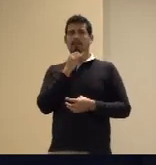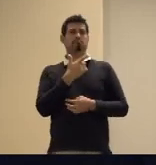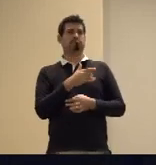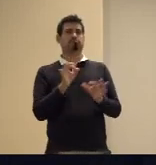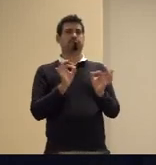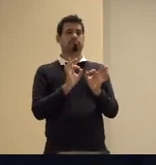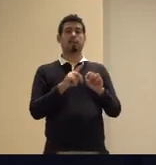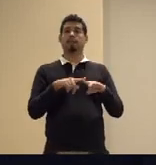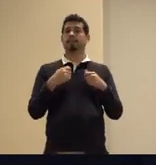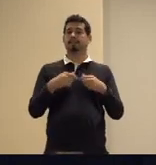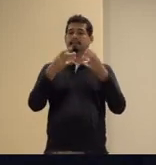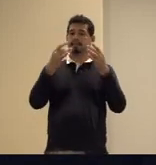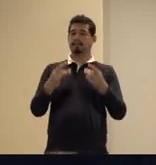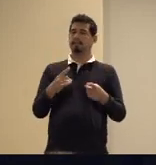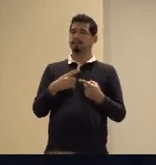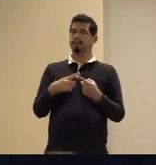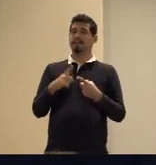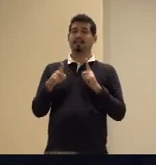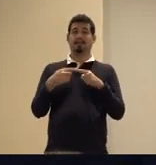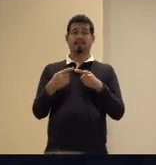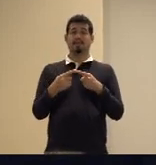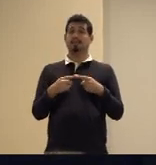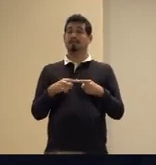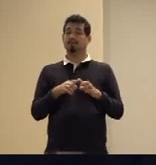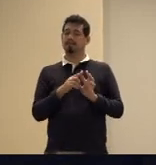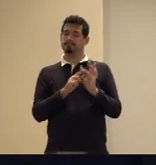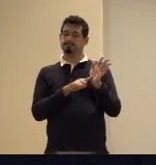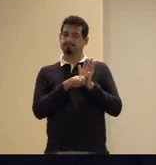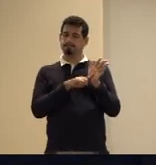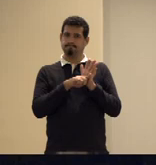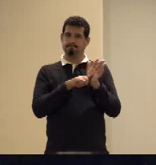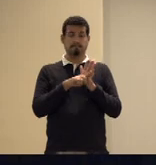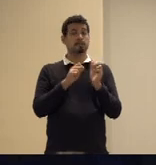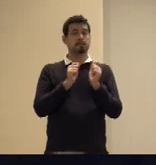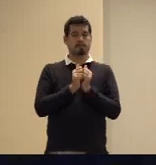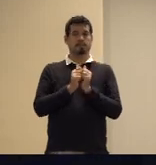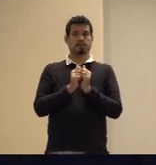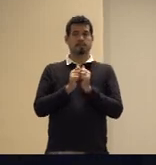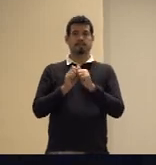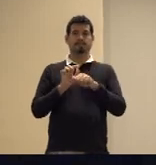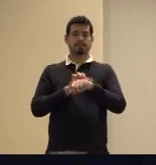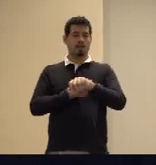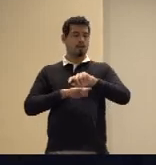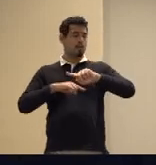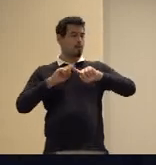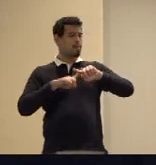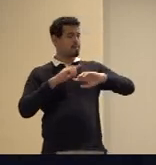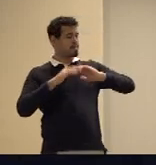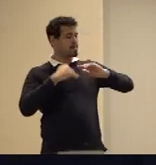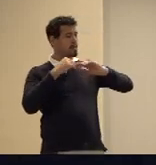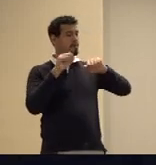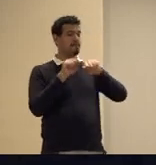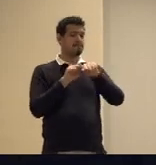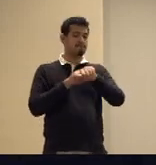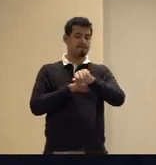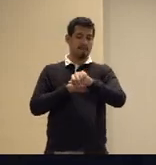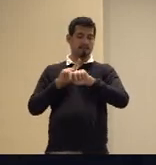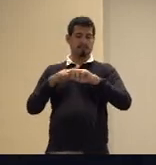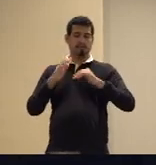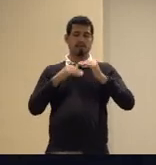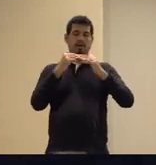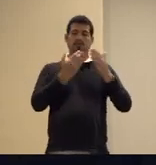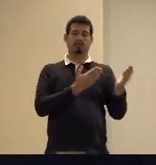ter que fundamentar, porque senão a corregedoria, inclusive, vai olhar, né, doutora, essa questão. Os prazos contados para a infância